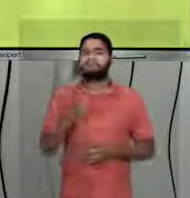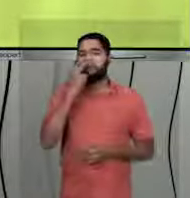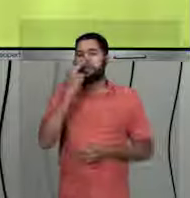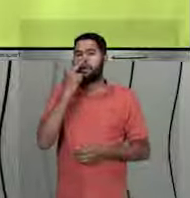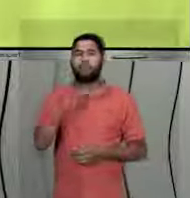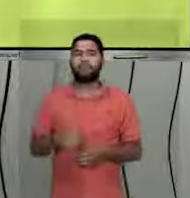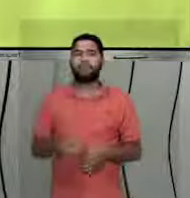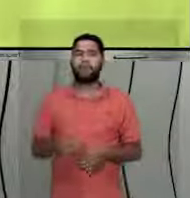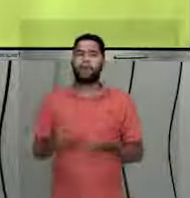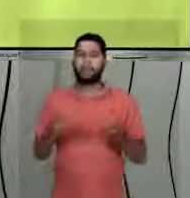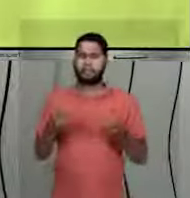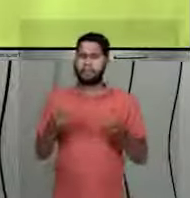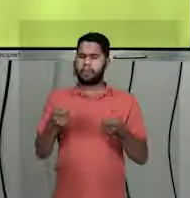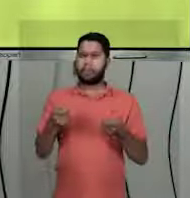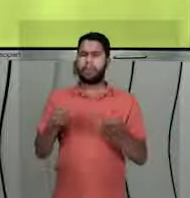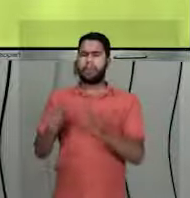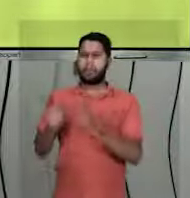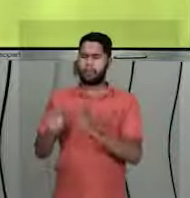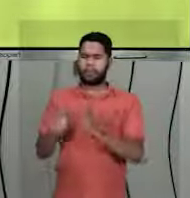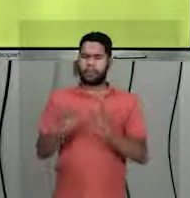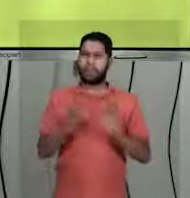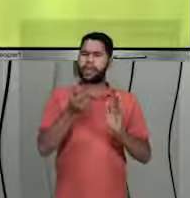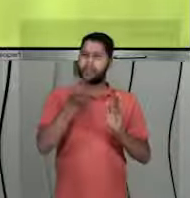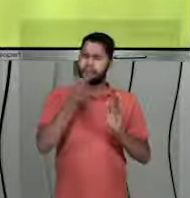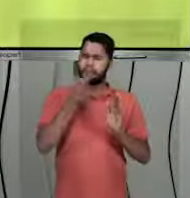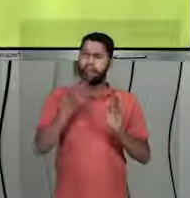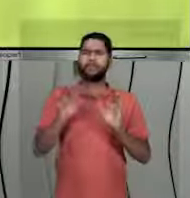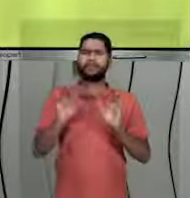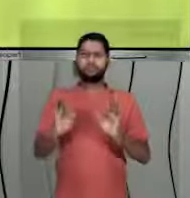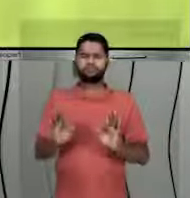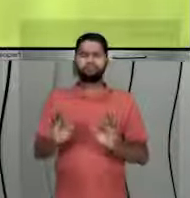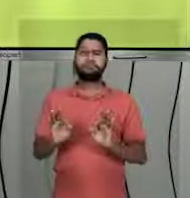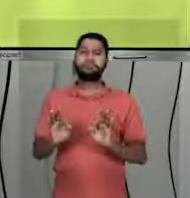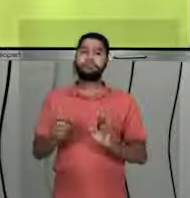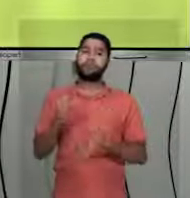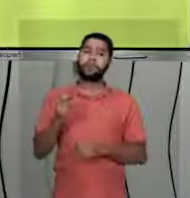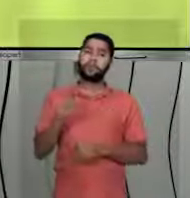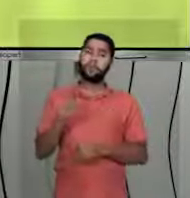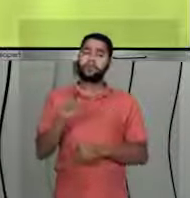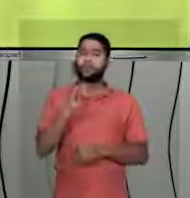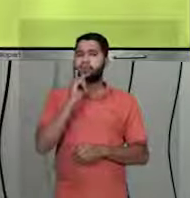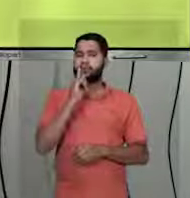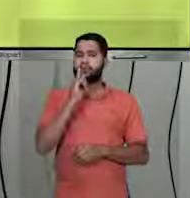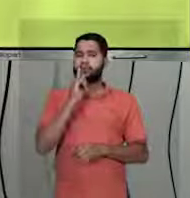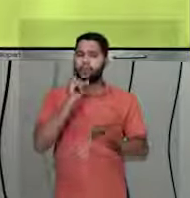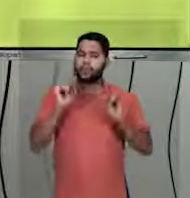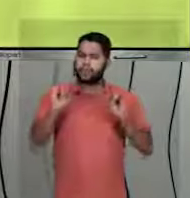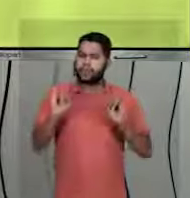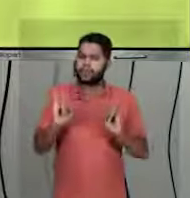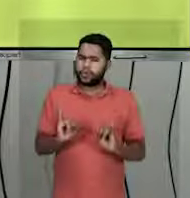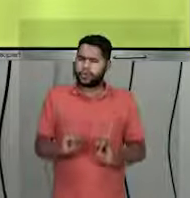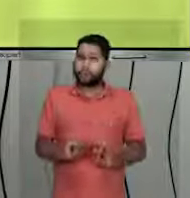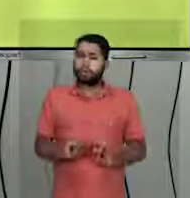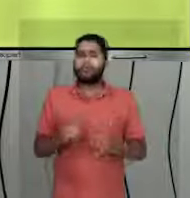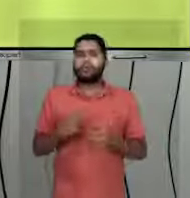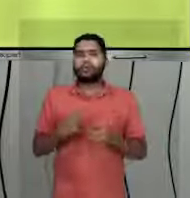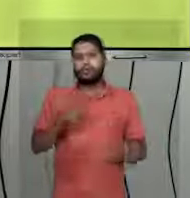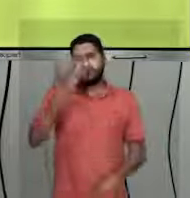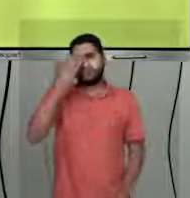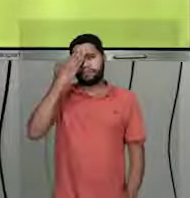que está controlado por medicação, né, metformina, ou então se ela faz um regime, né, porque a gente